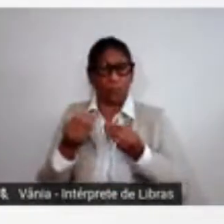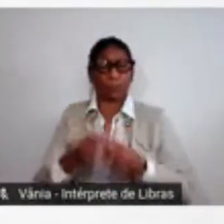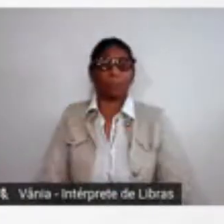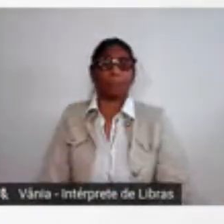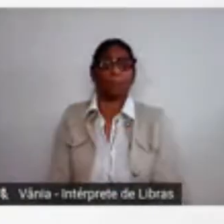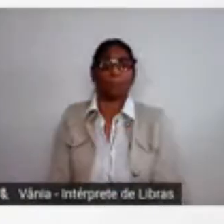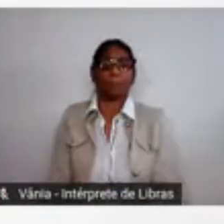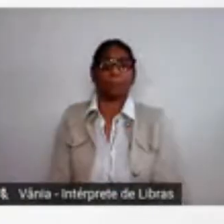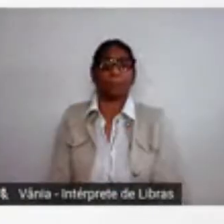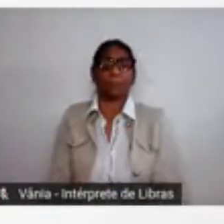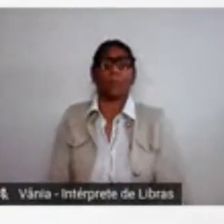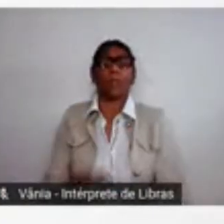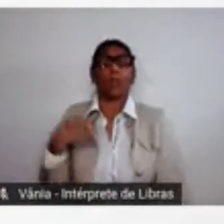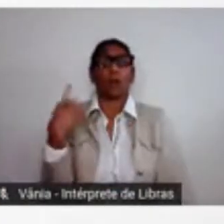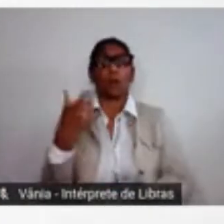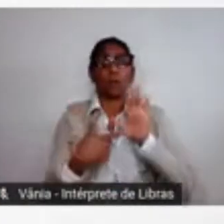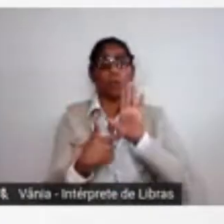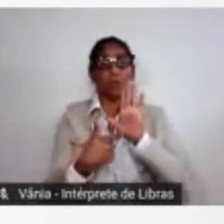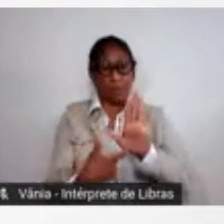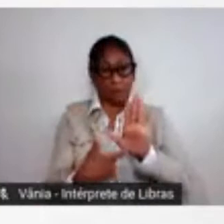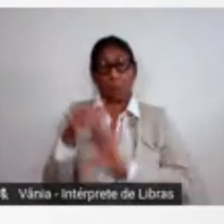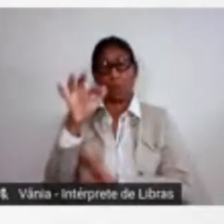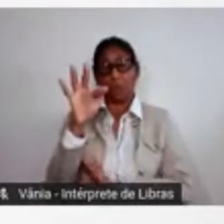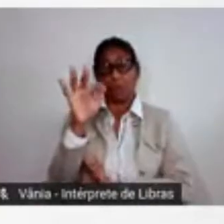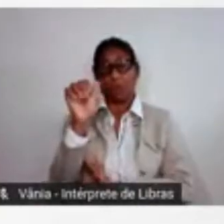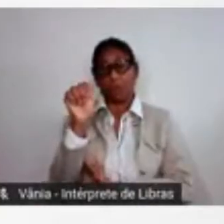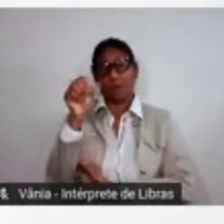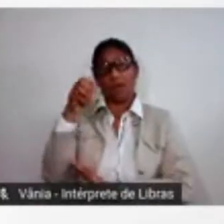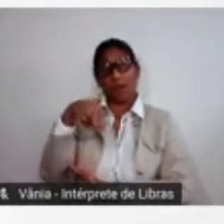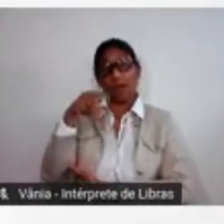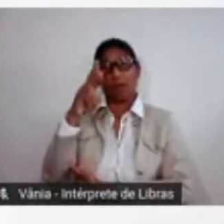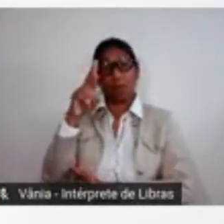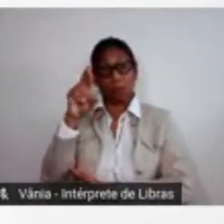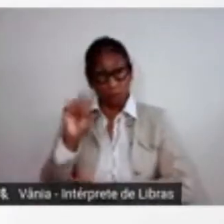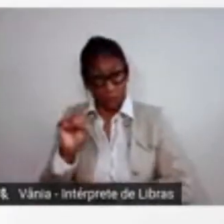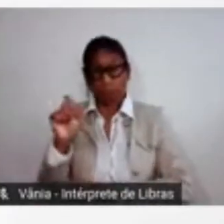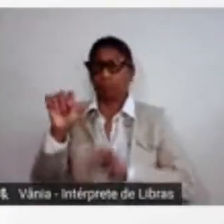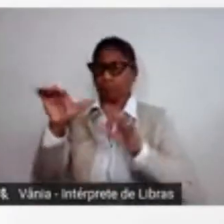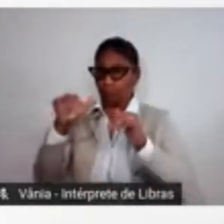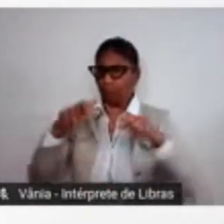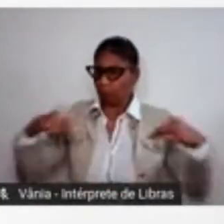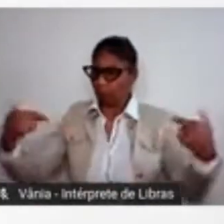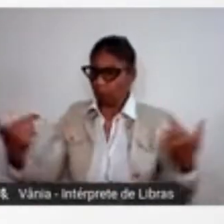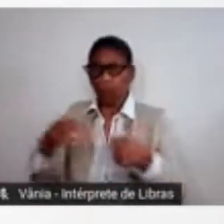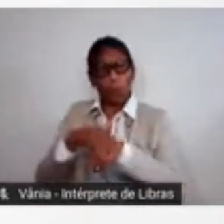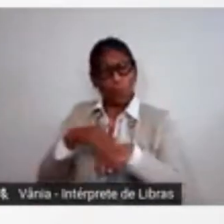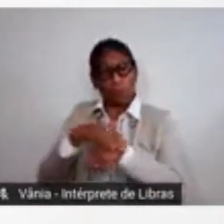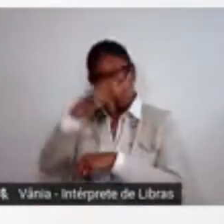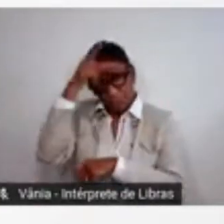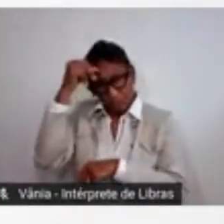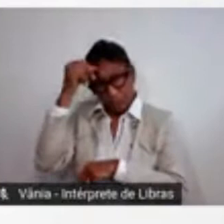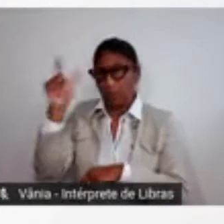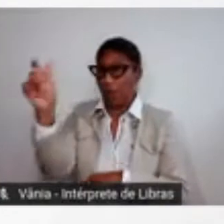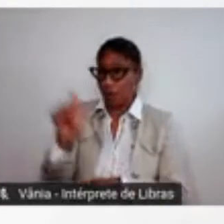Nós apresentamos isso para a FAMURS na semana passada, conversamos com os prefeitos, com as associações de municípios